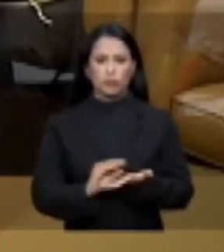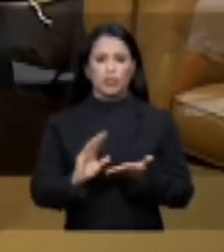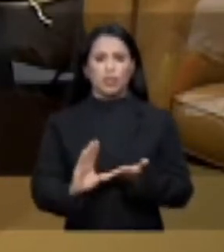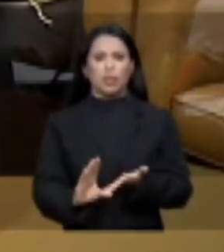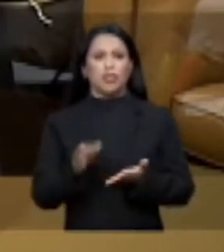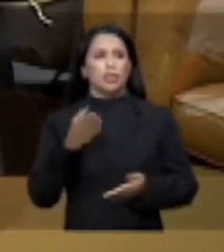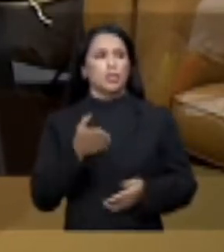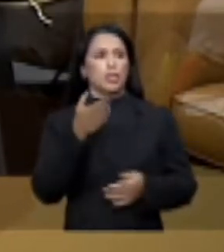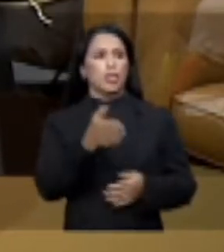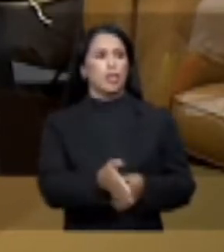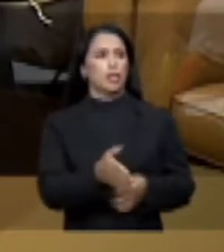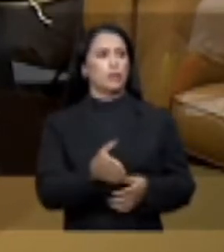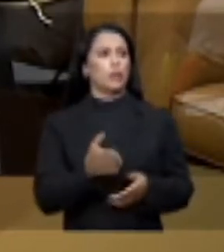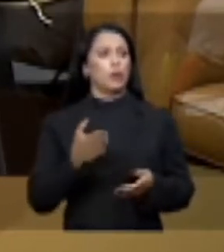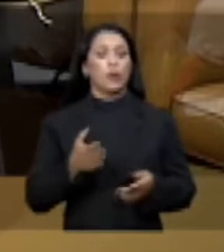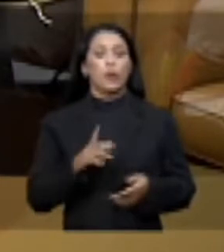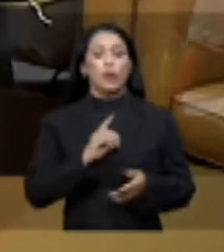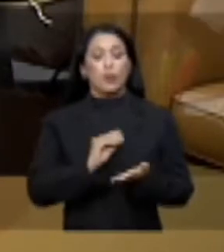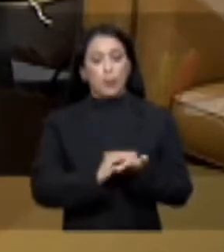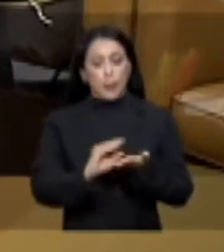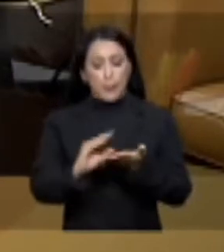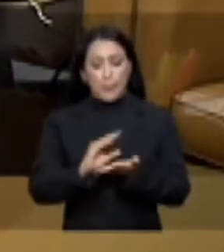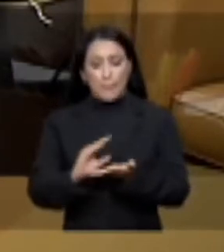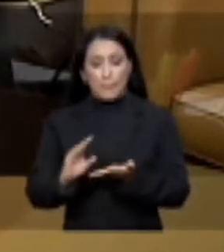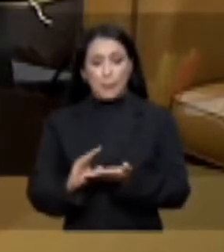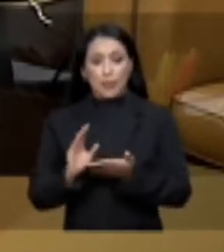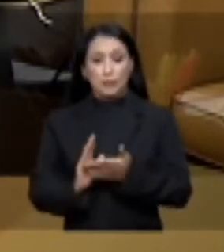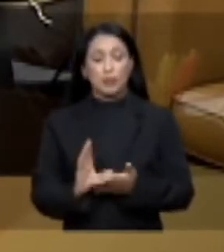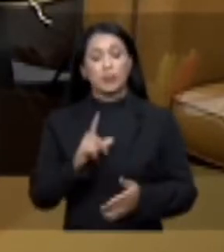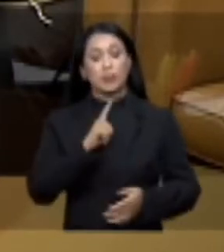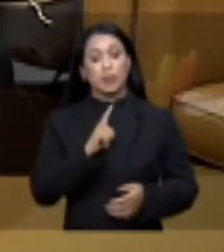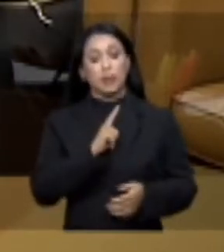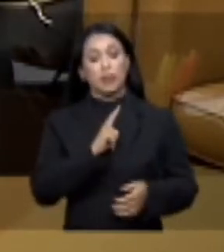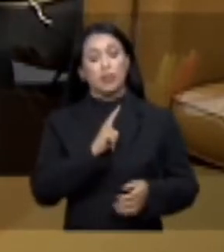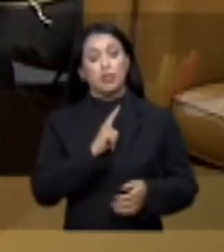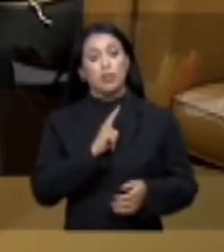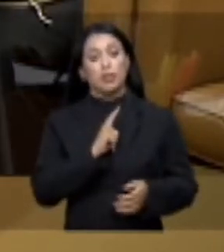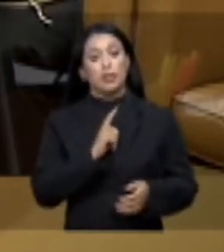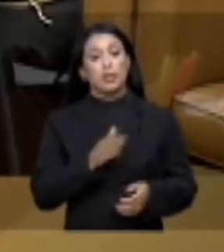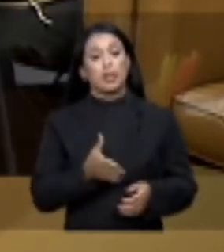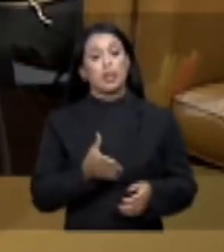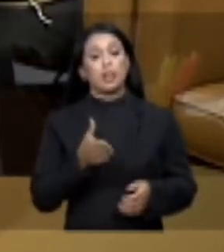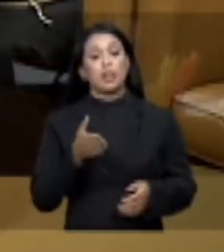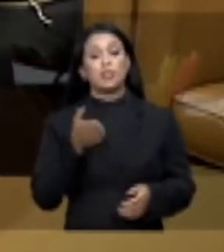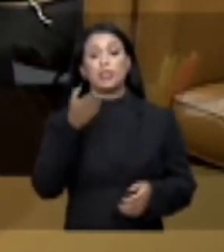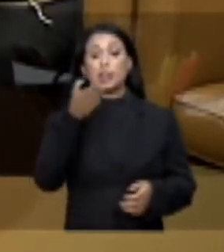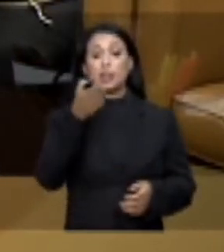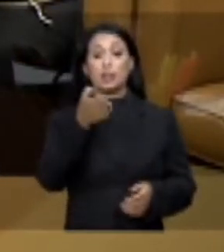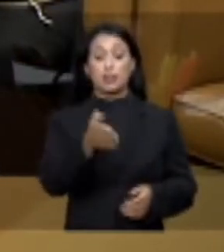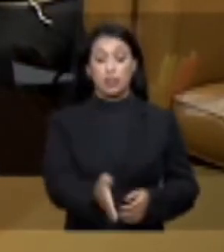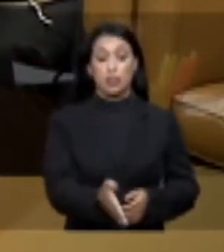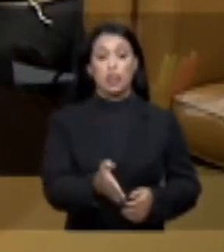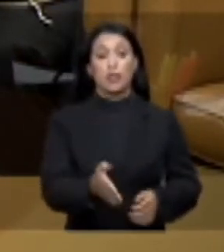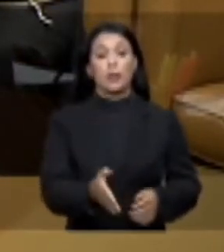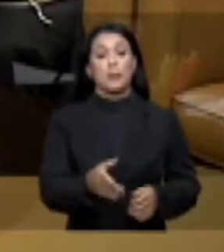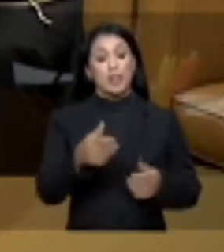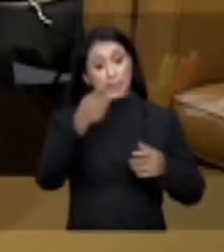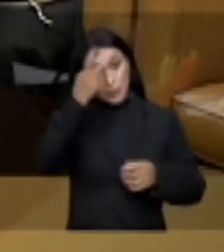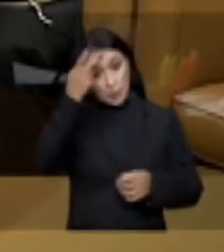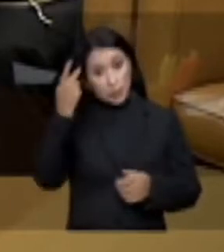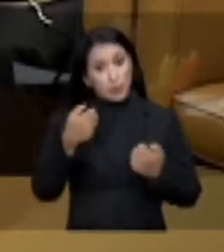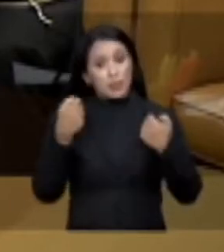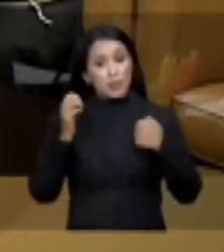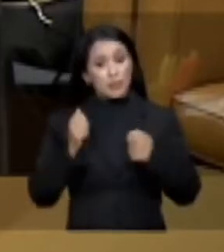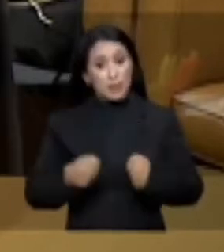cruzado seja fixado de forma racional e efetivamente direcionado àqueles que deles mais